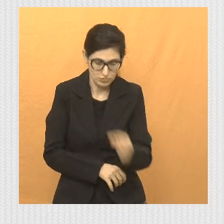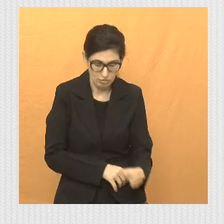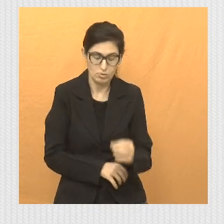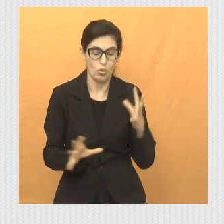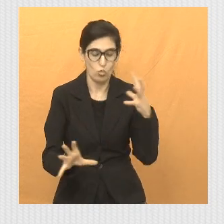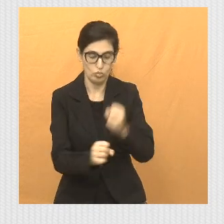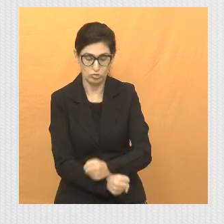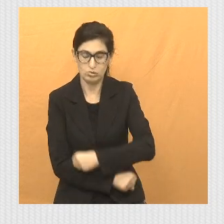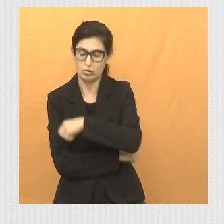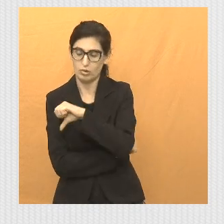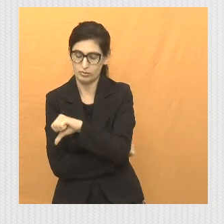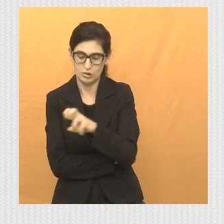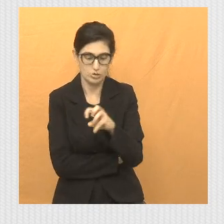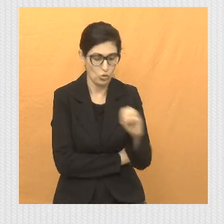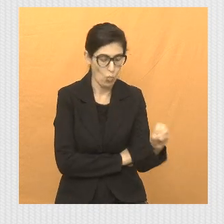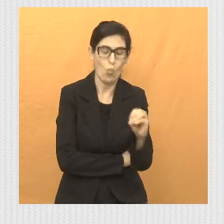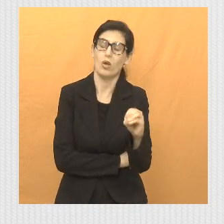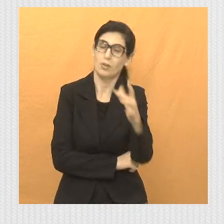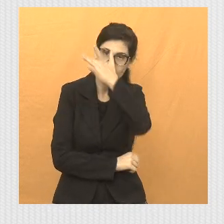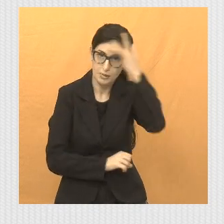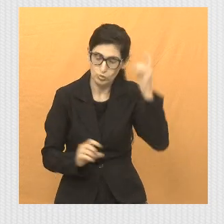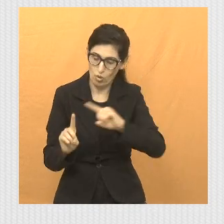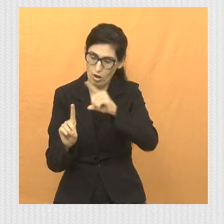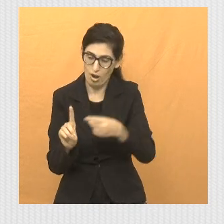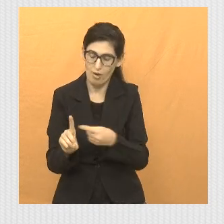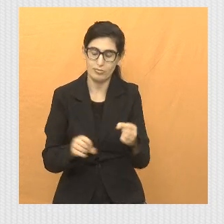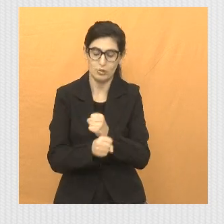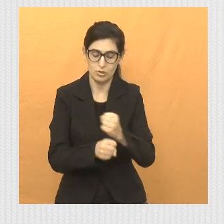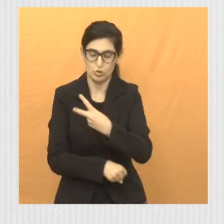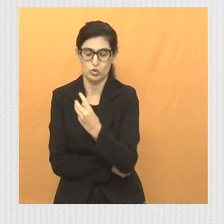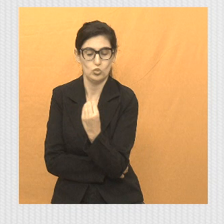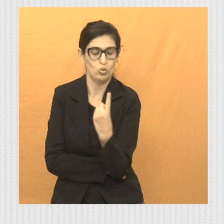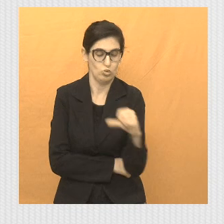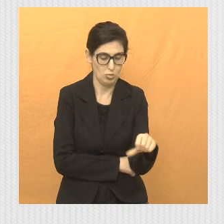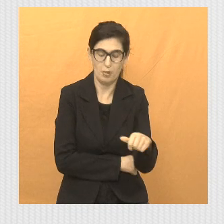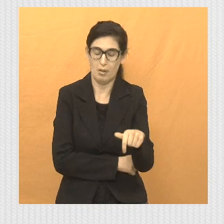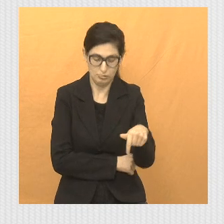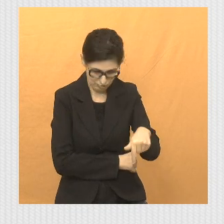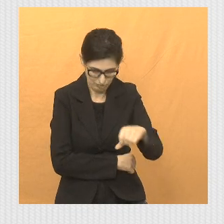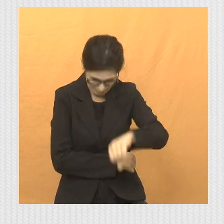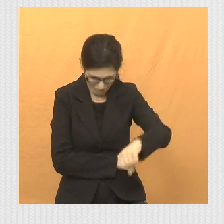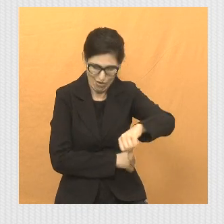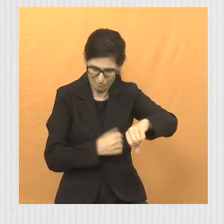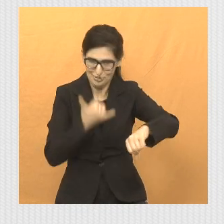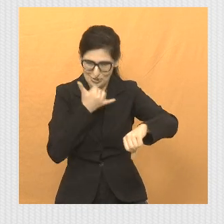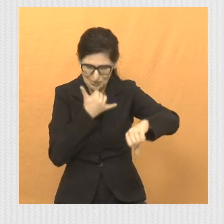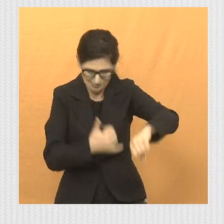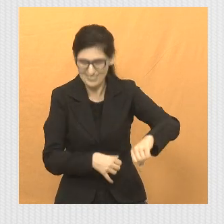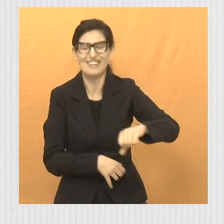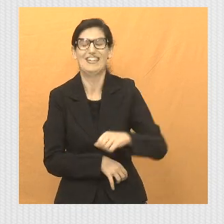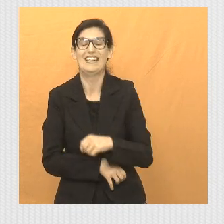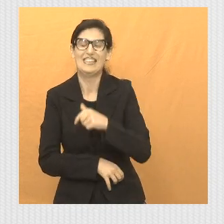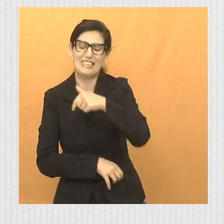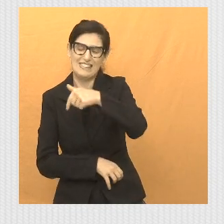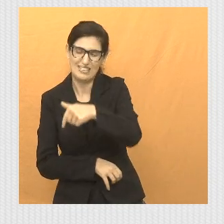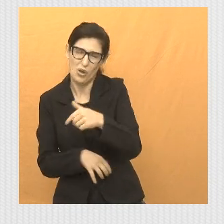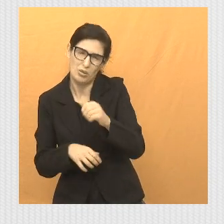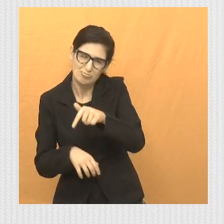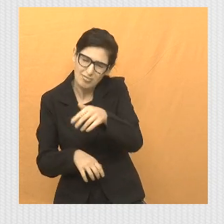950 gestantes de 2019 tiveram 7 ou mais consultas de pré-natal,